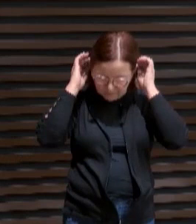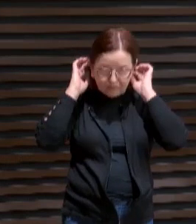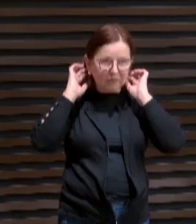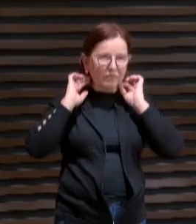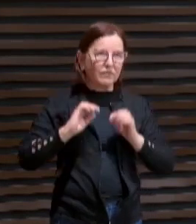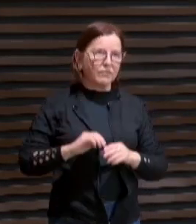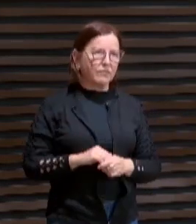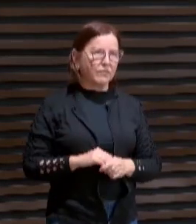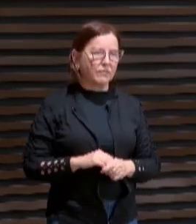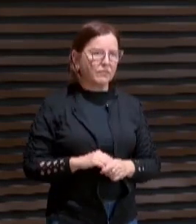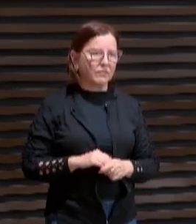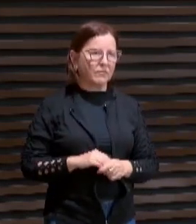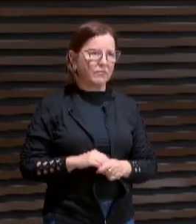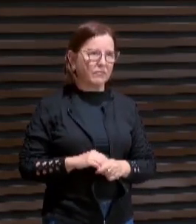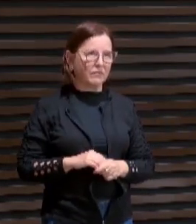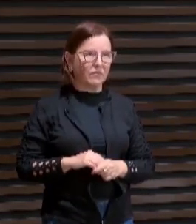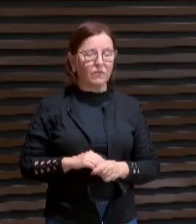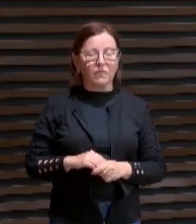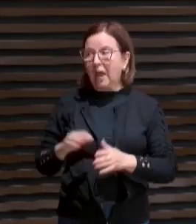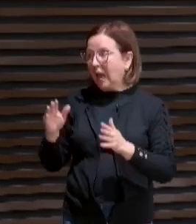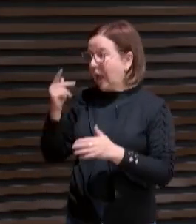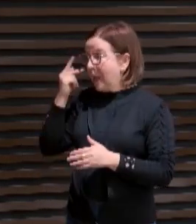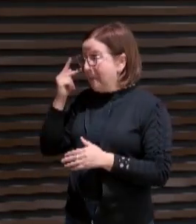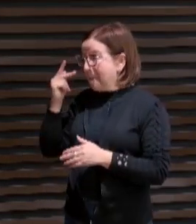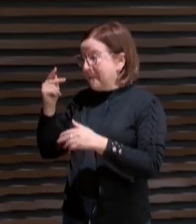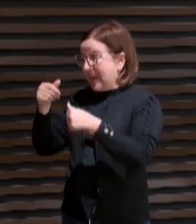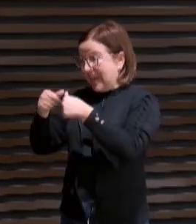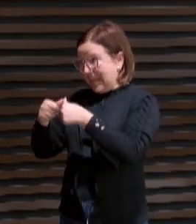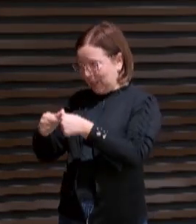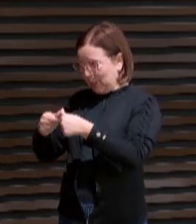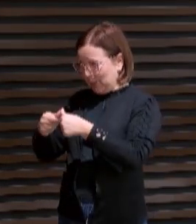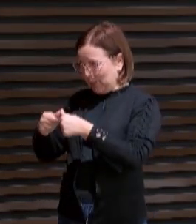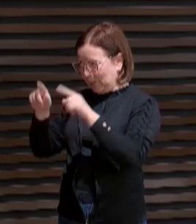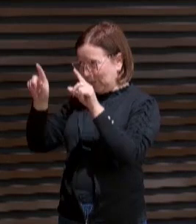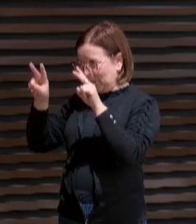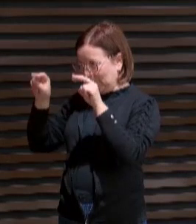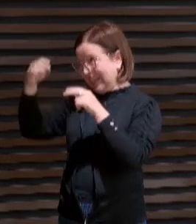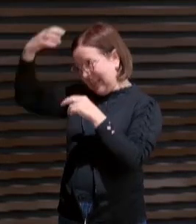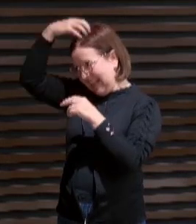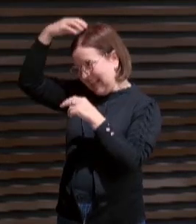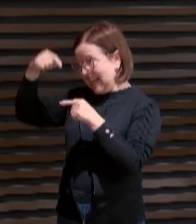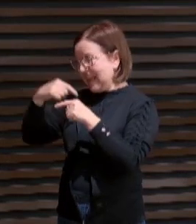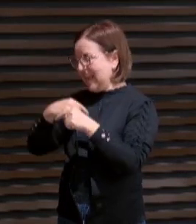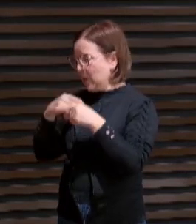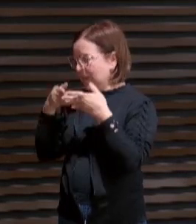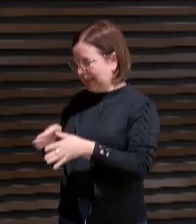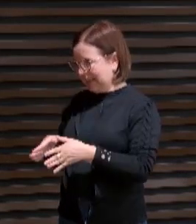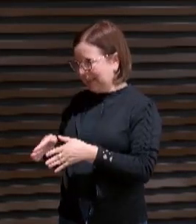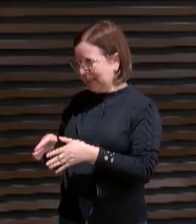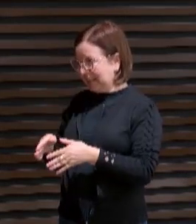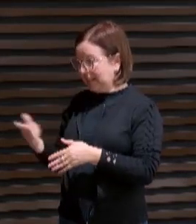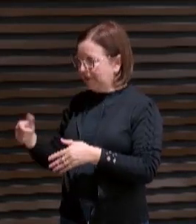E ele diz: para isso eu nasci, e para isso eu vim ao mundo, a fim de dar testemunho